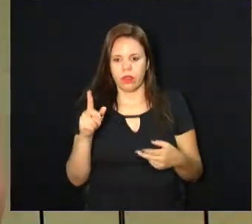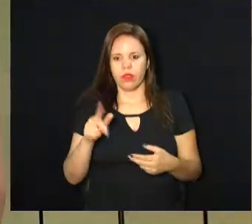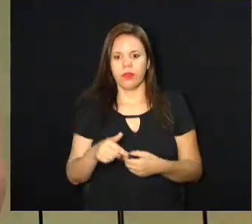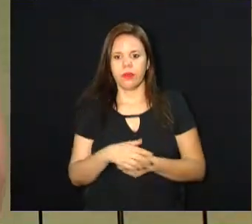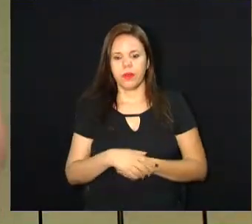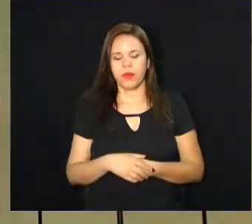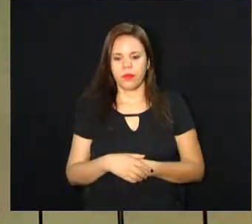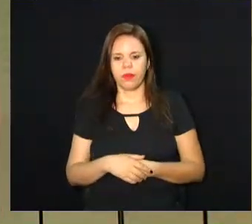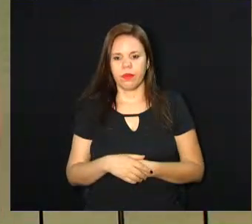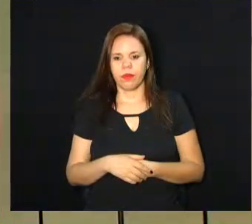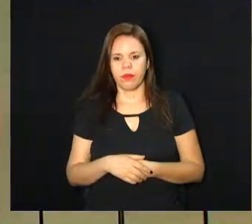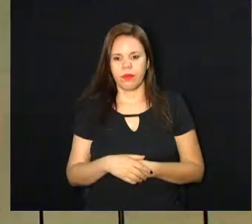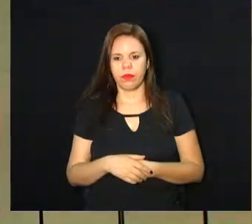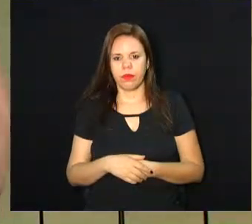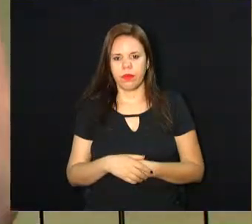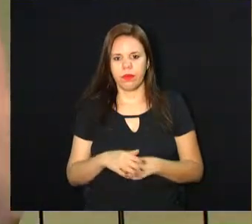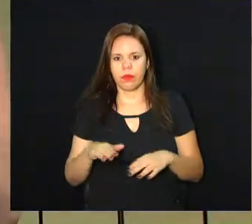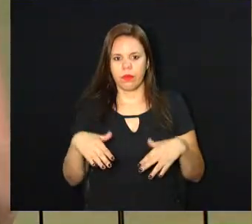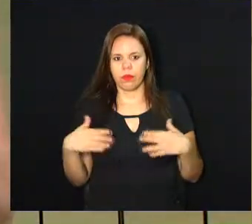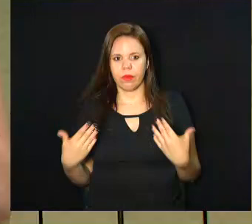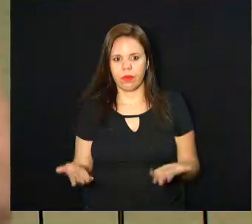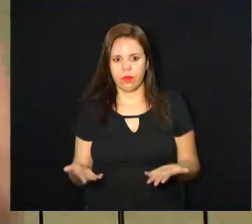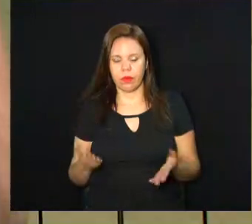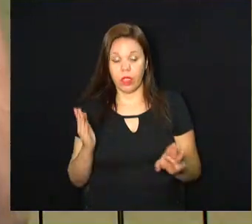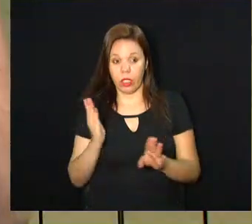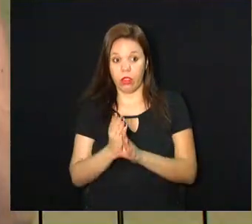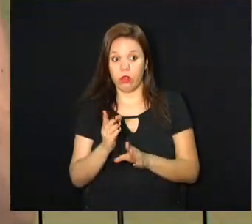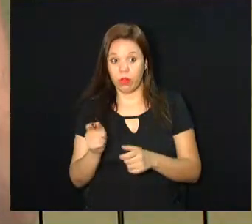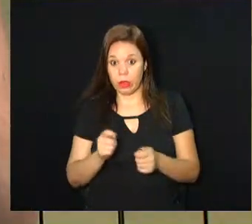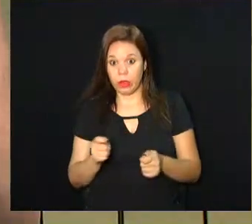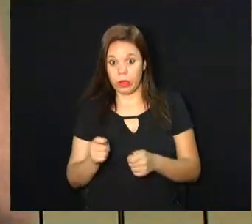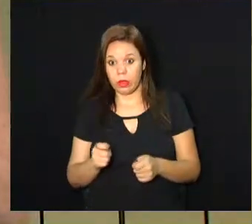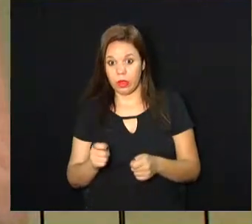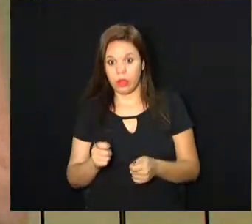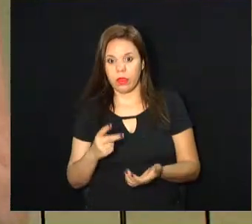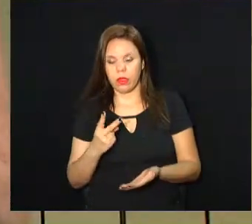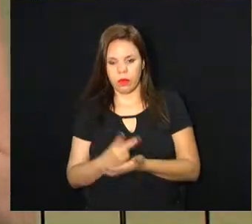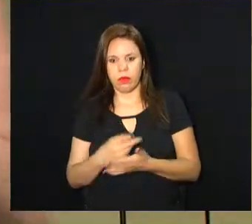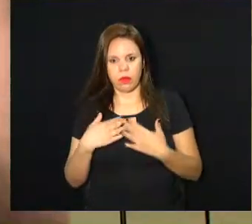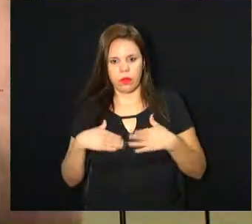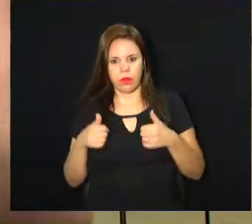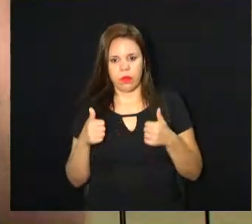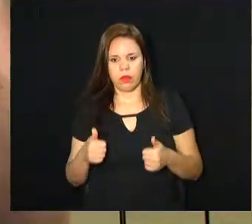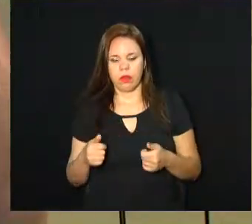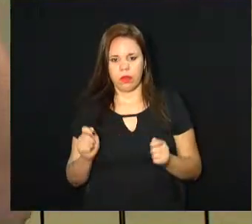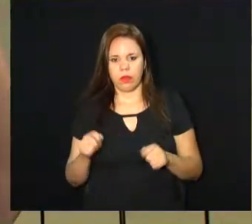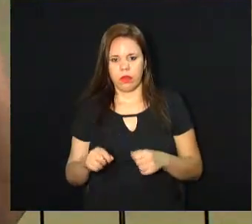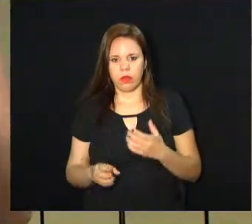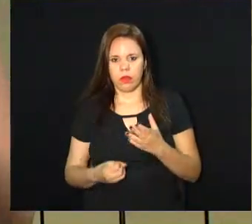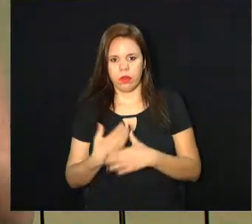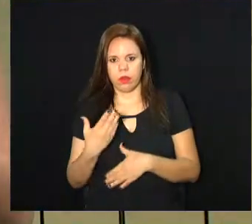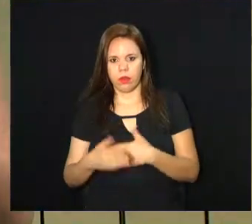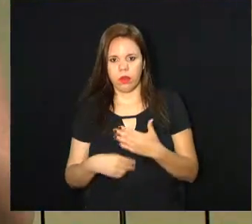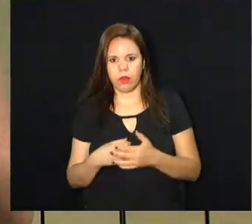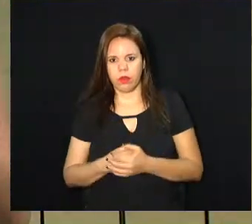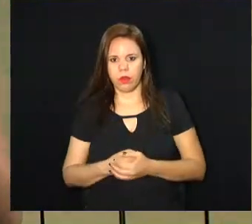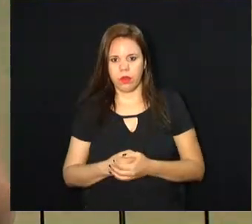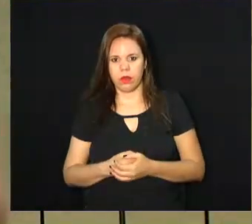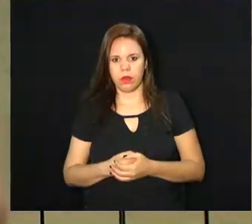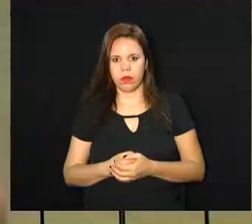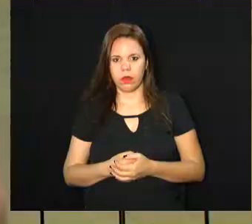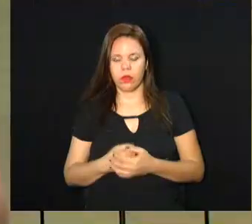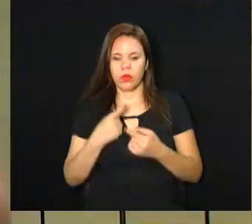isso. Então, achou o equilíbrio, mantiveram a calma, então vem o segundo passo, que